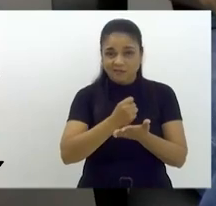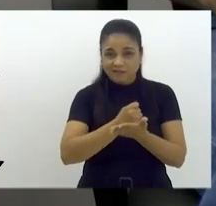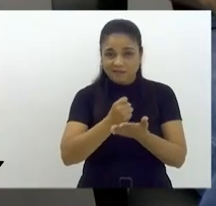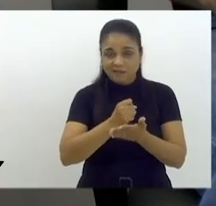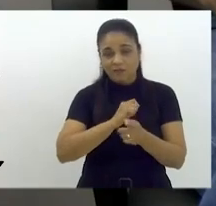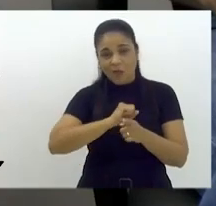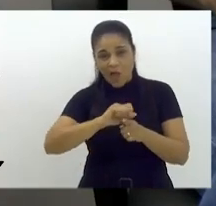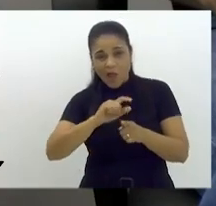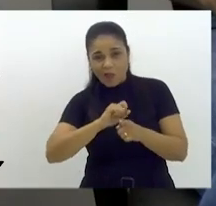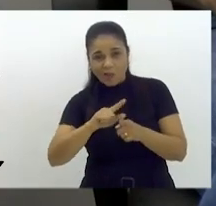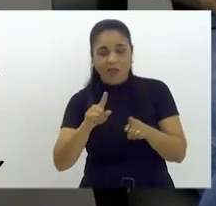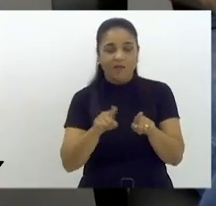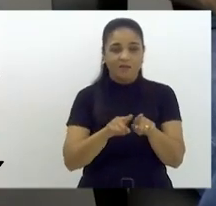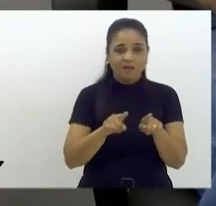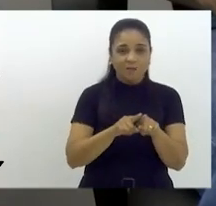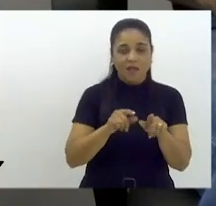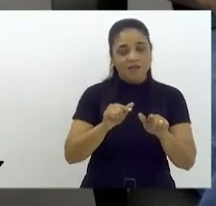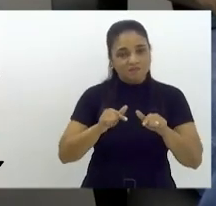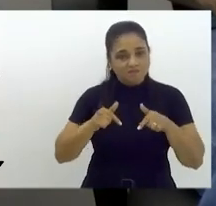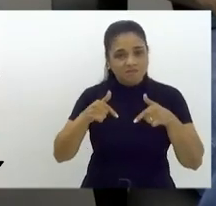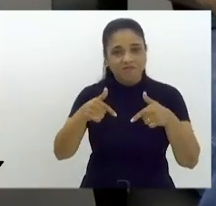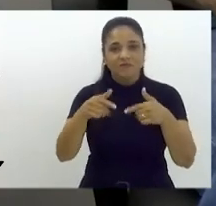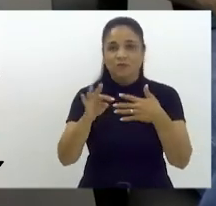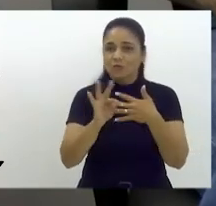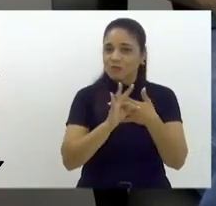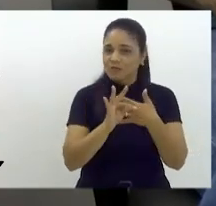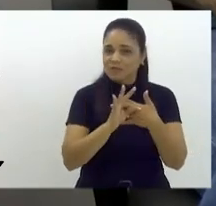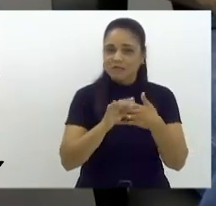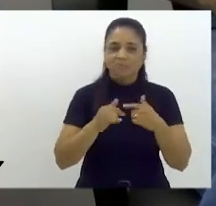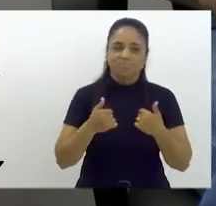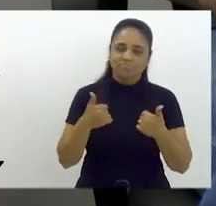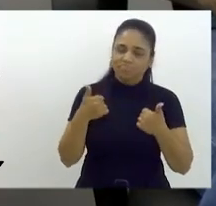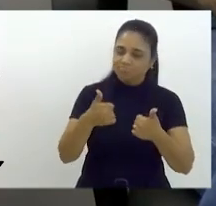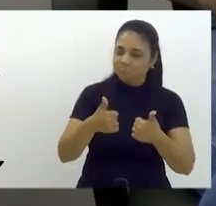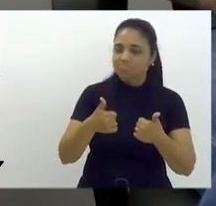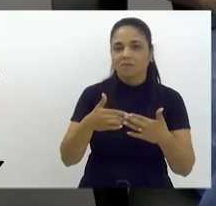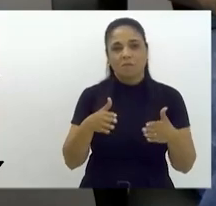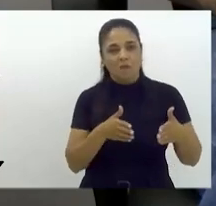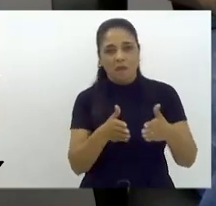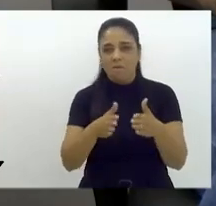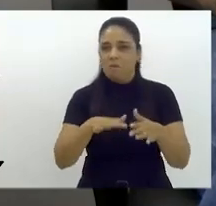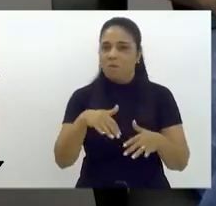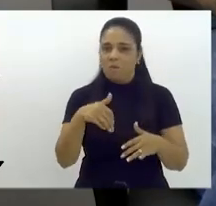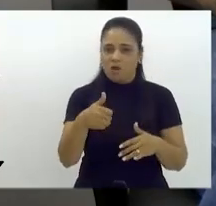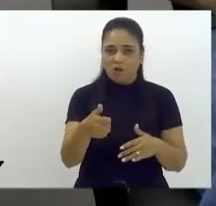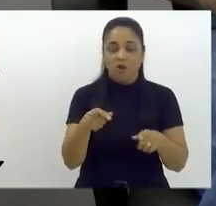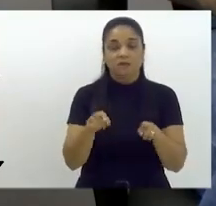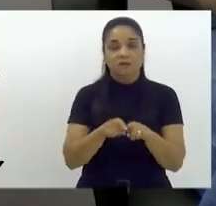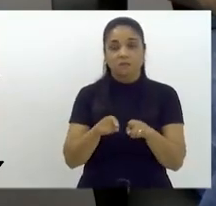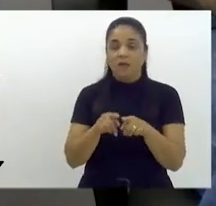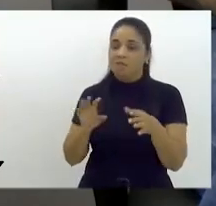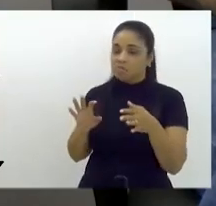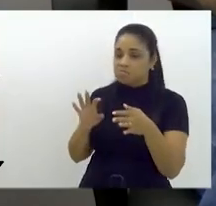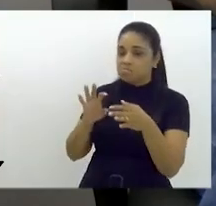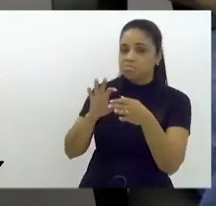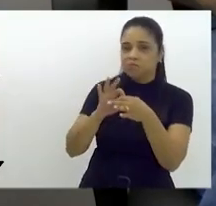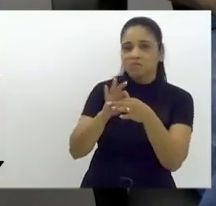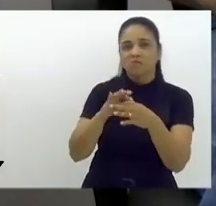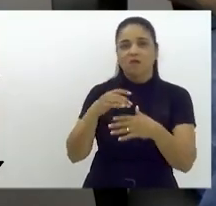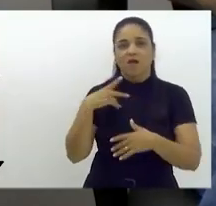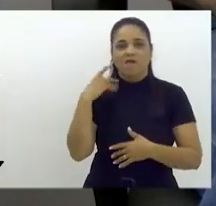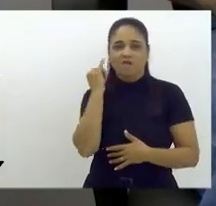e assistência técnica seja o nosso caminho e um último link que eu gostaria de fazer com a doutora Bárbara